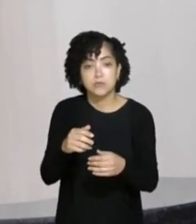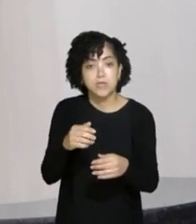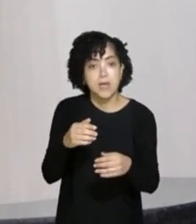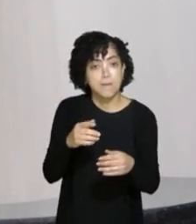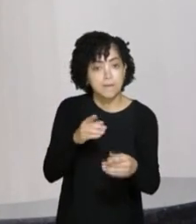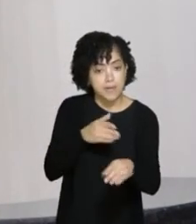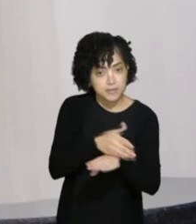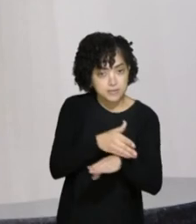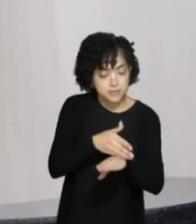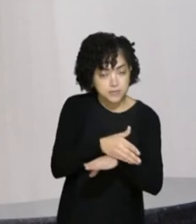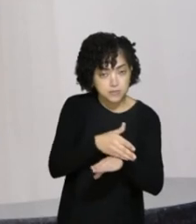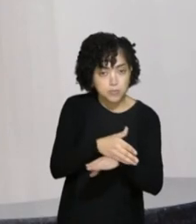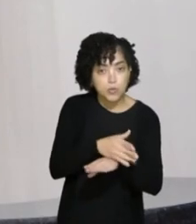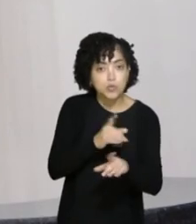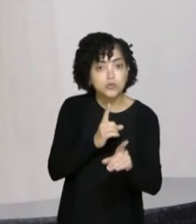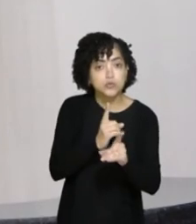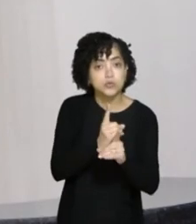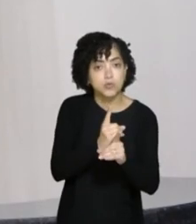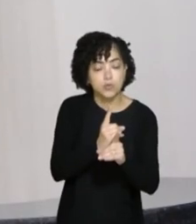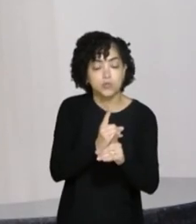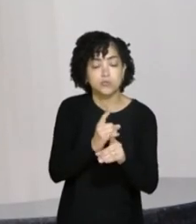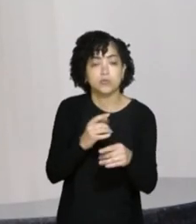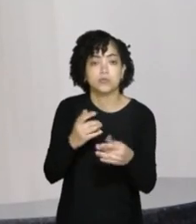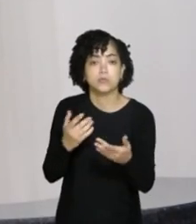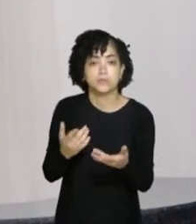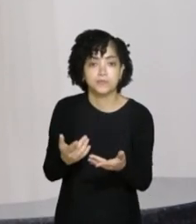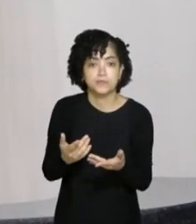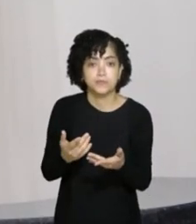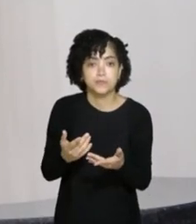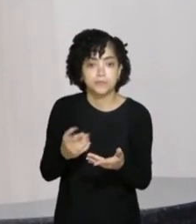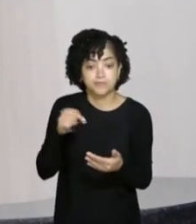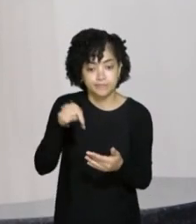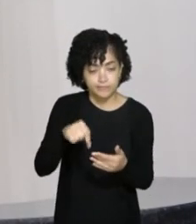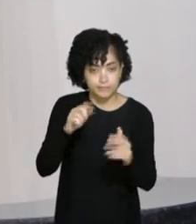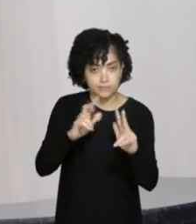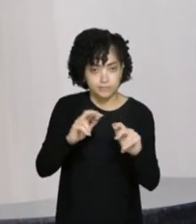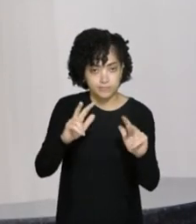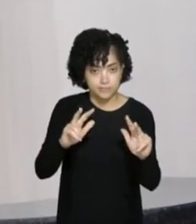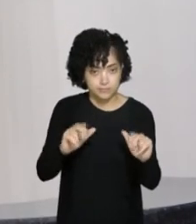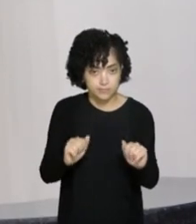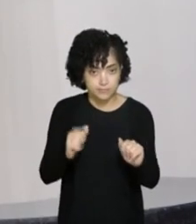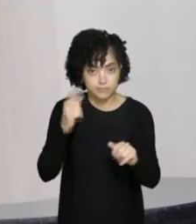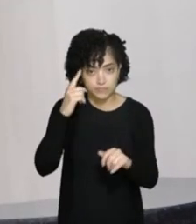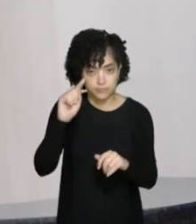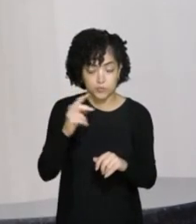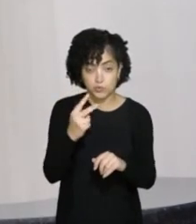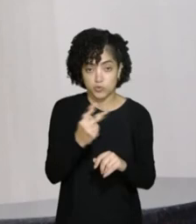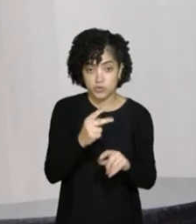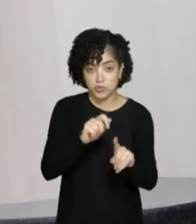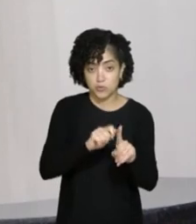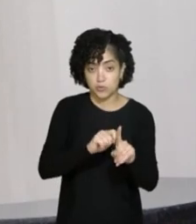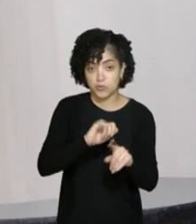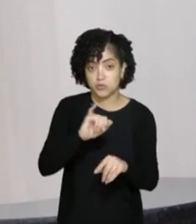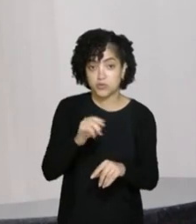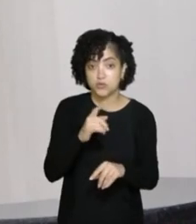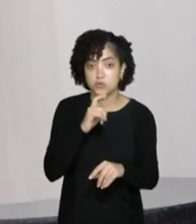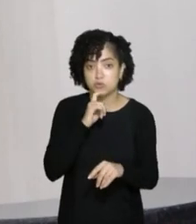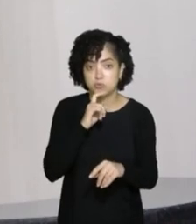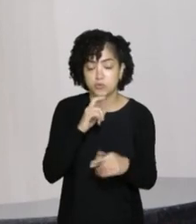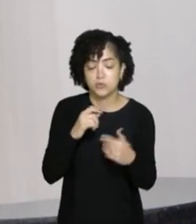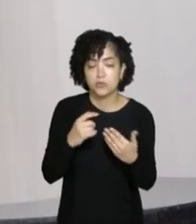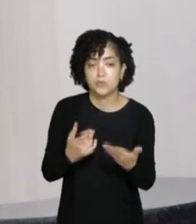Maria Fernanda do Sindemosc, aqui em Florianópolis, também no dia 2 de julho,